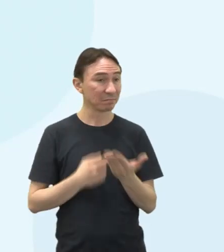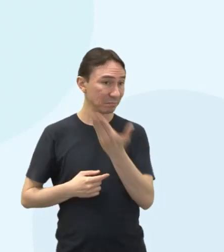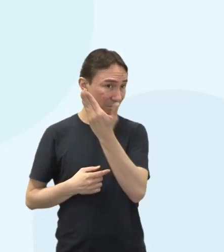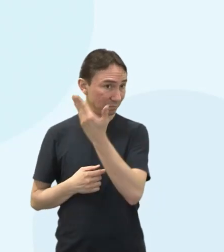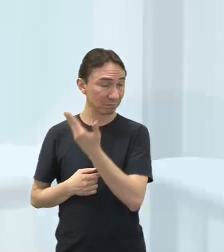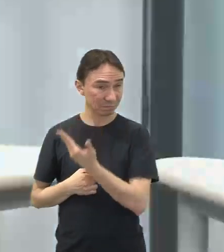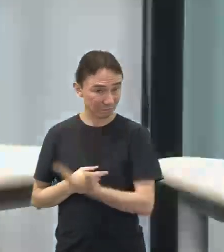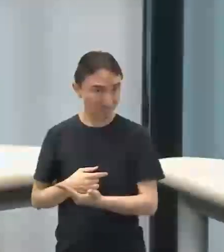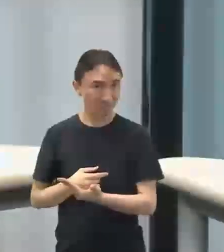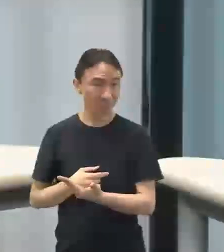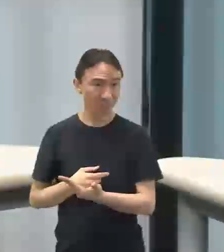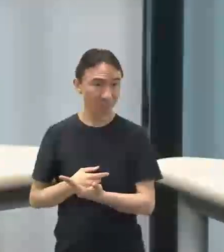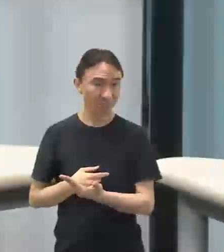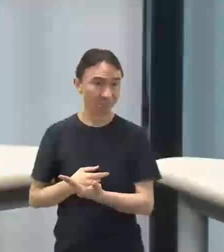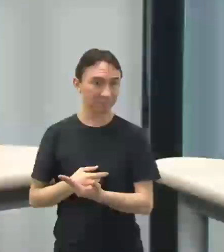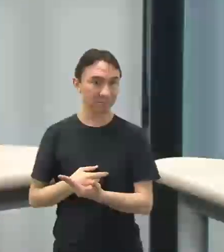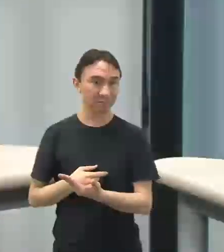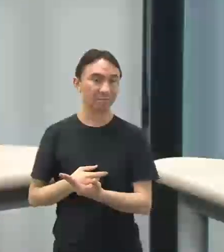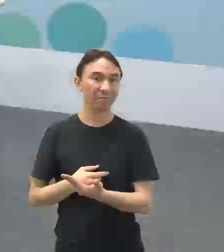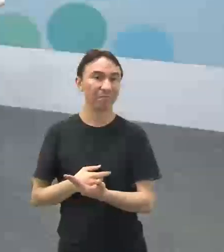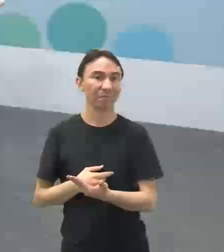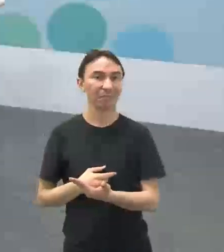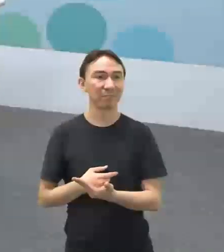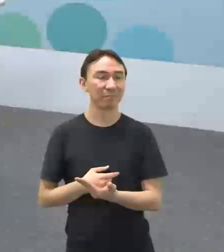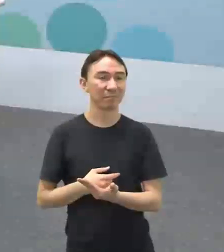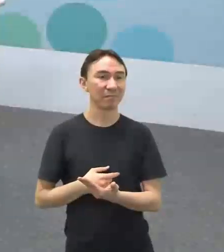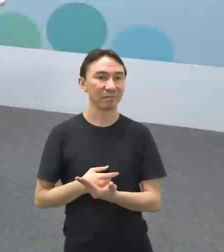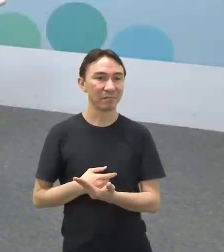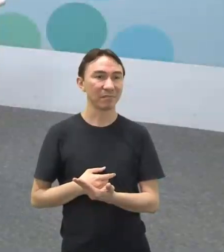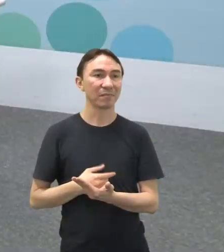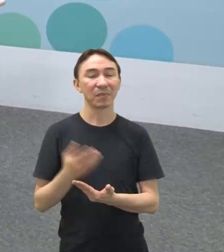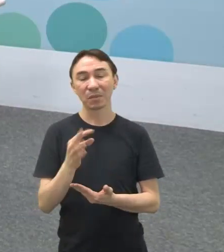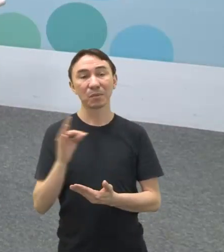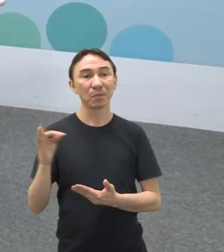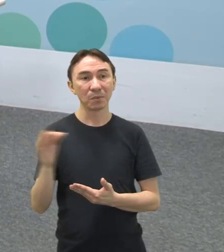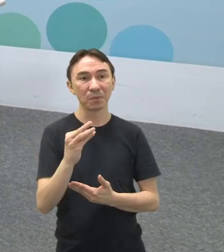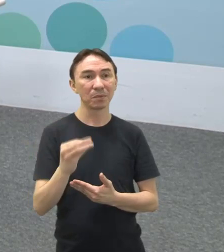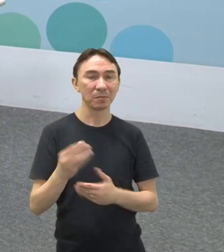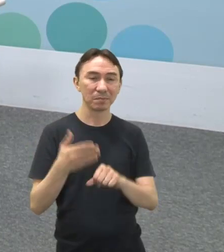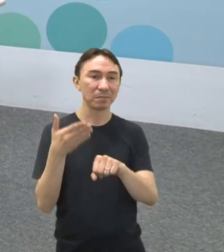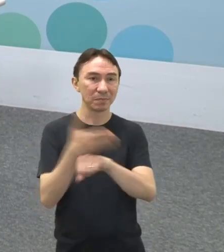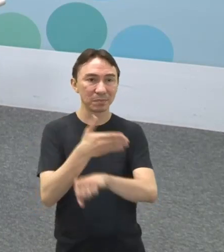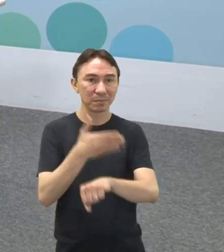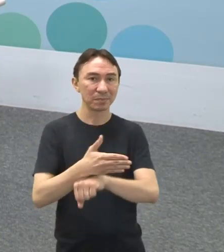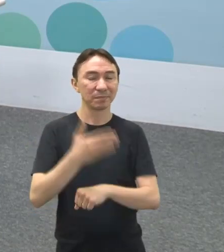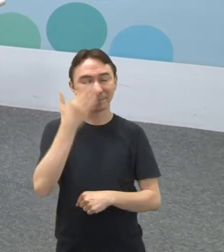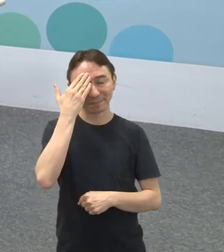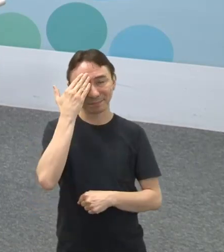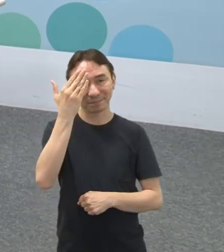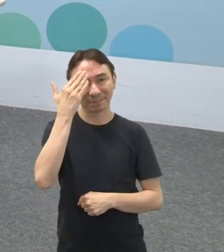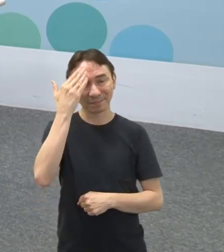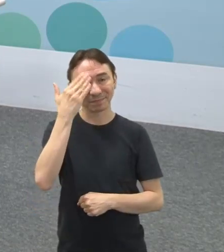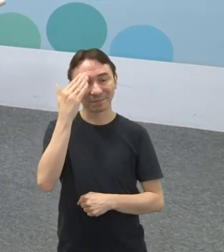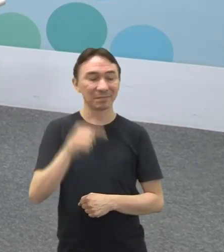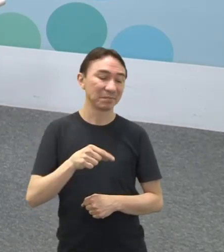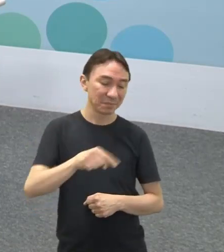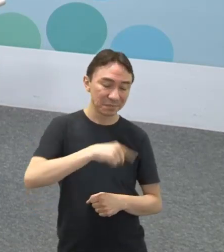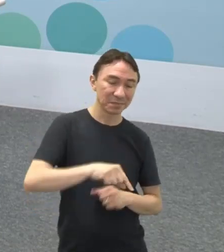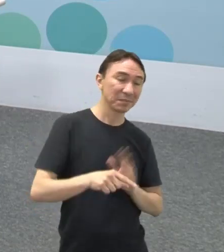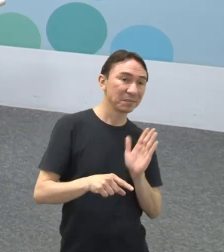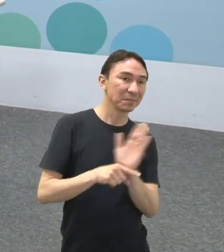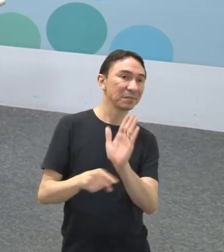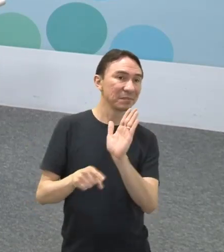e agradecemos aí a participação de todos foi uma grande honra poder contribuir aí